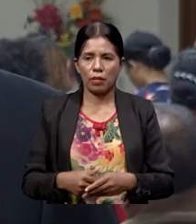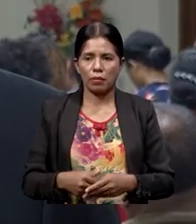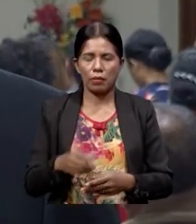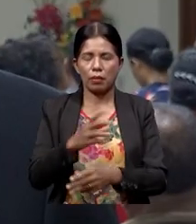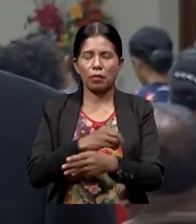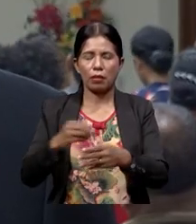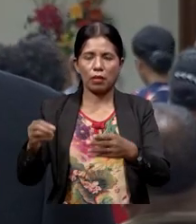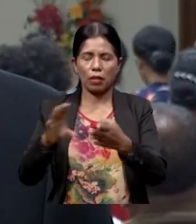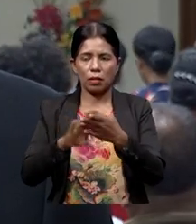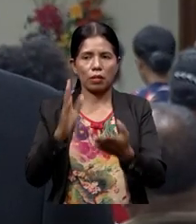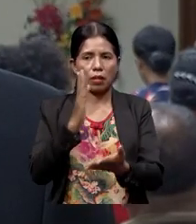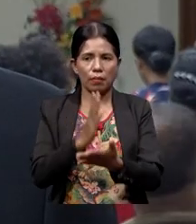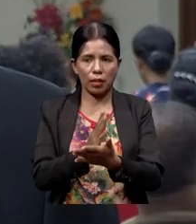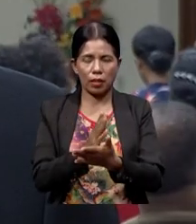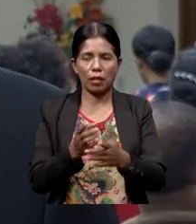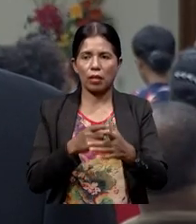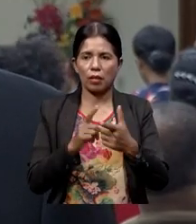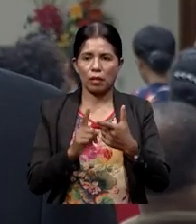notifikasan atu bele hapara imediata